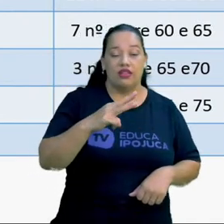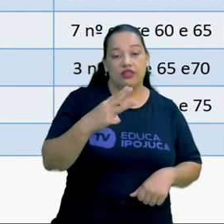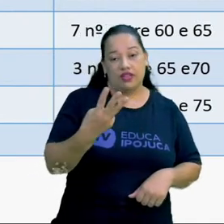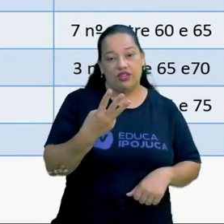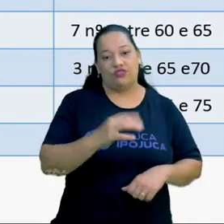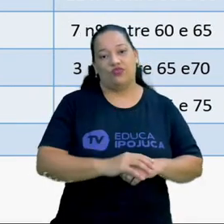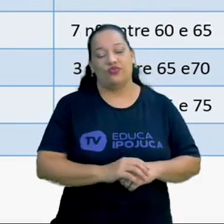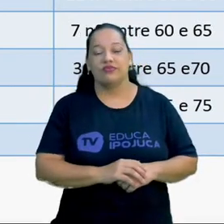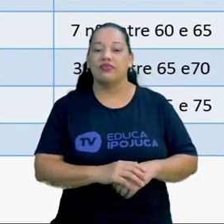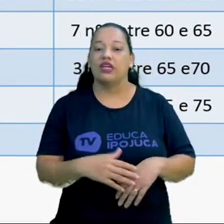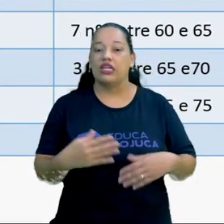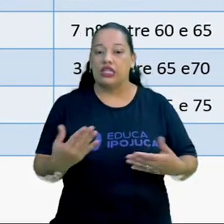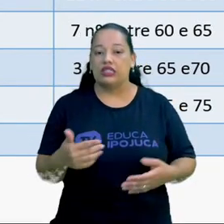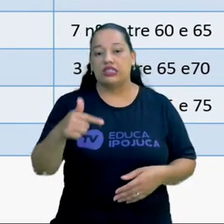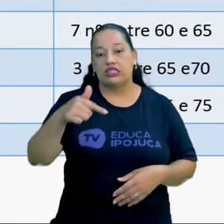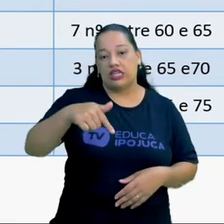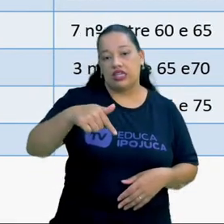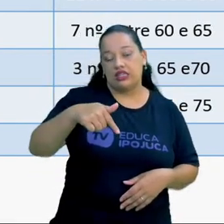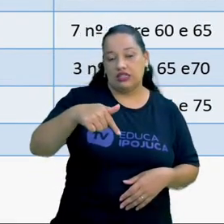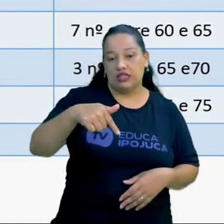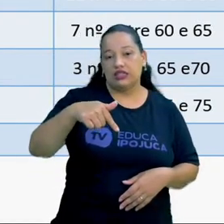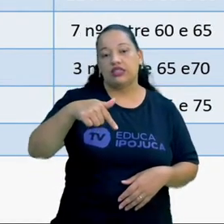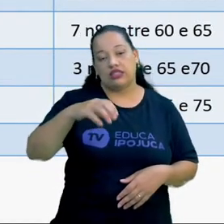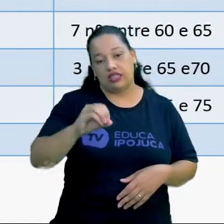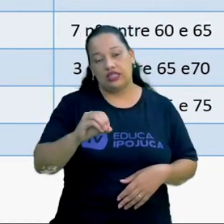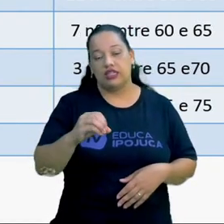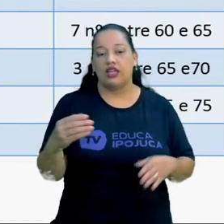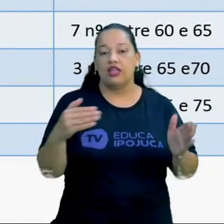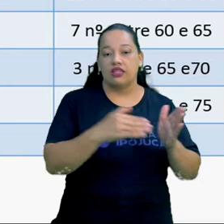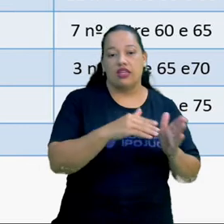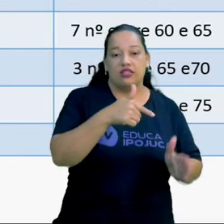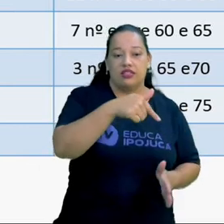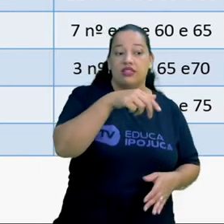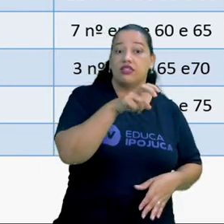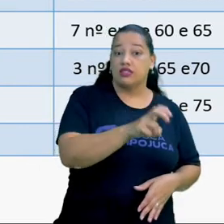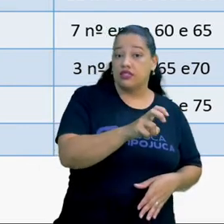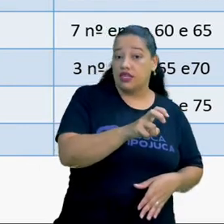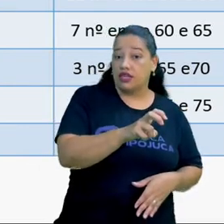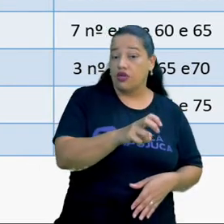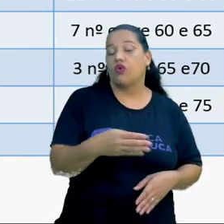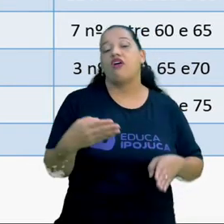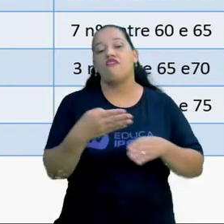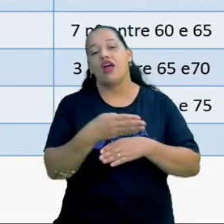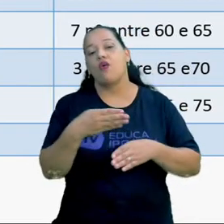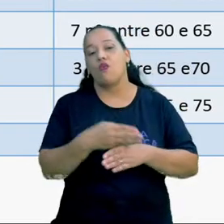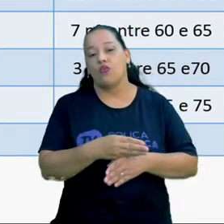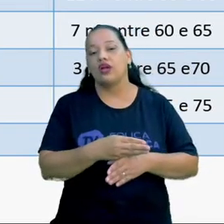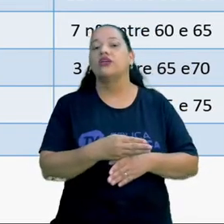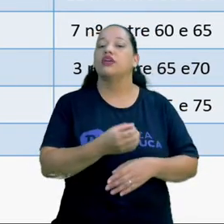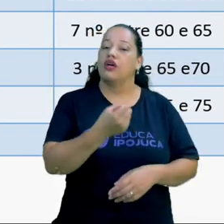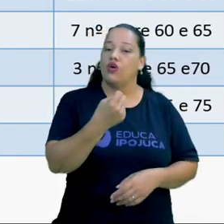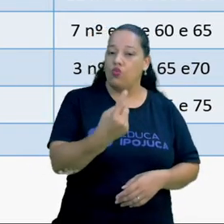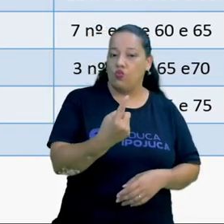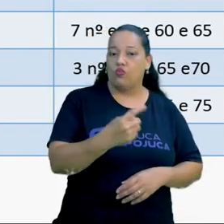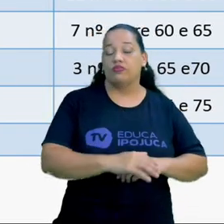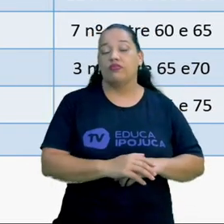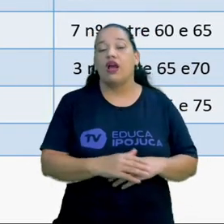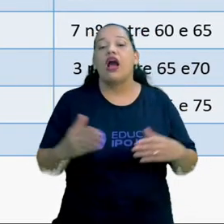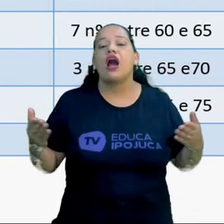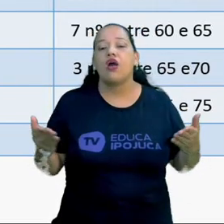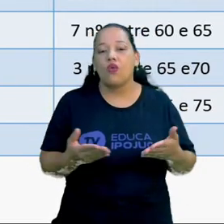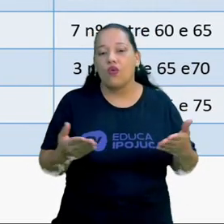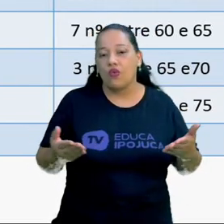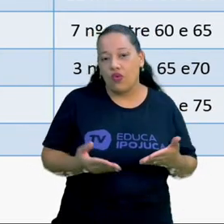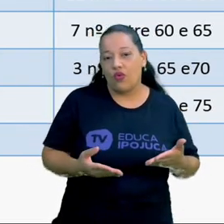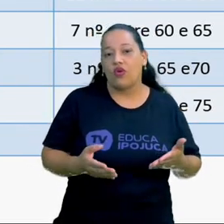65 e 75, tivemos a frequência de 1. Essa descrição agora, que